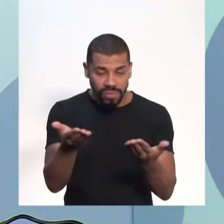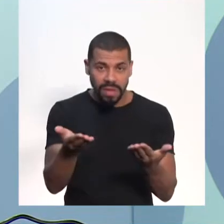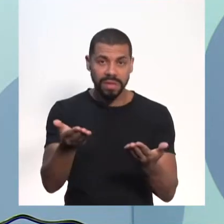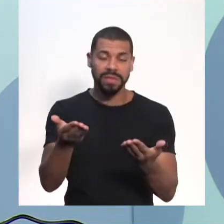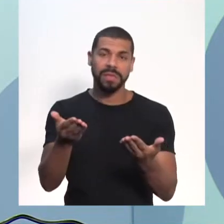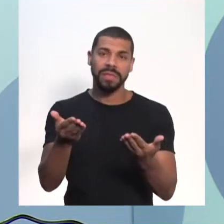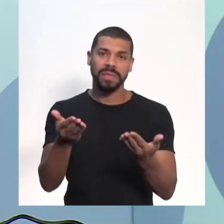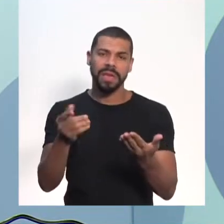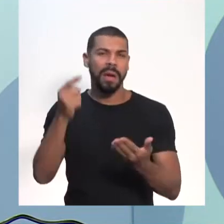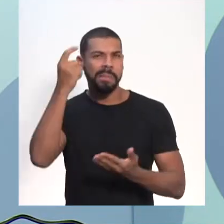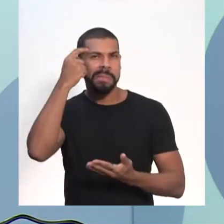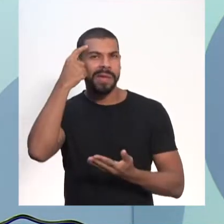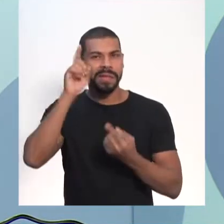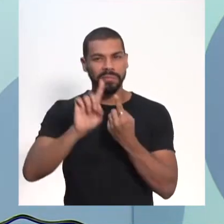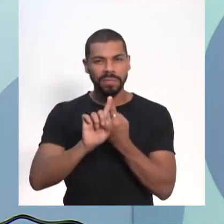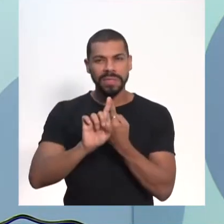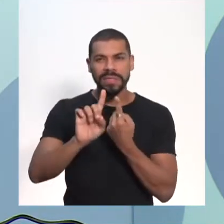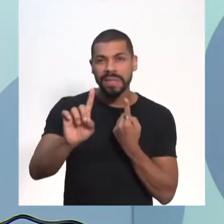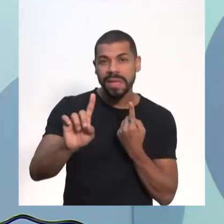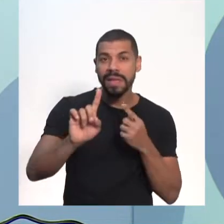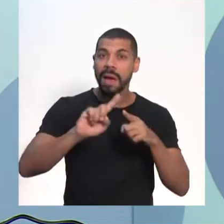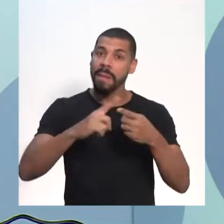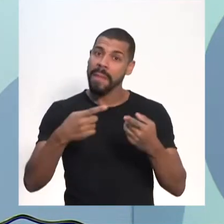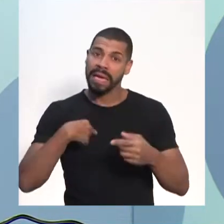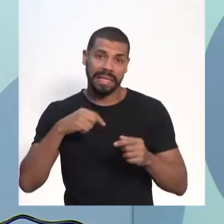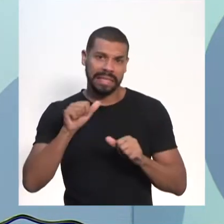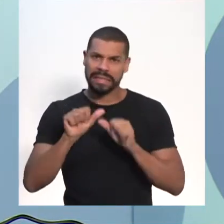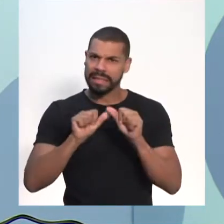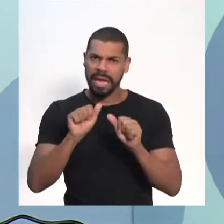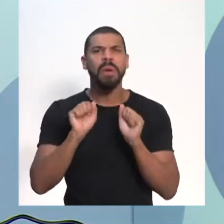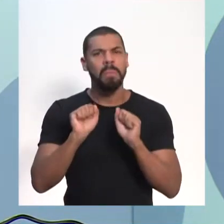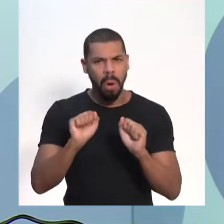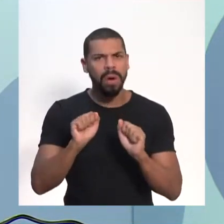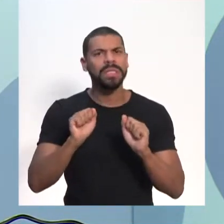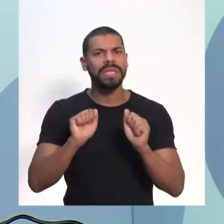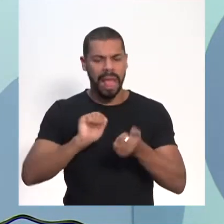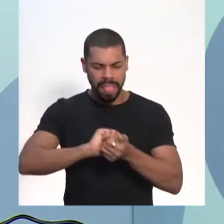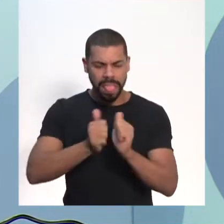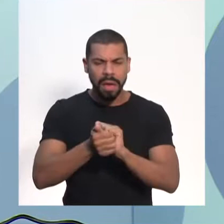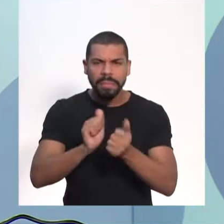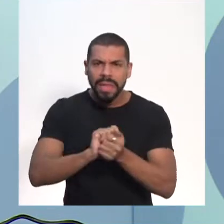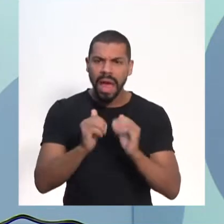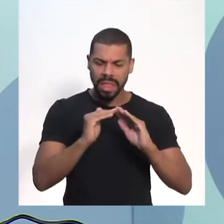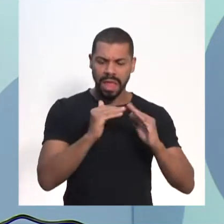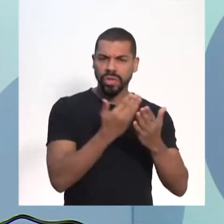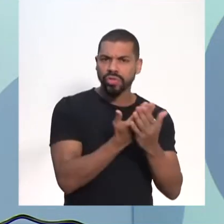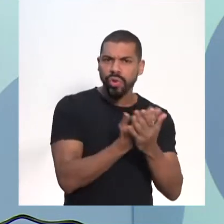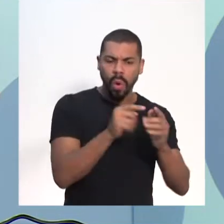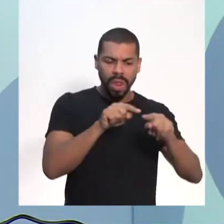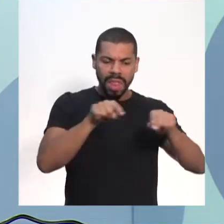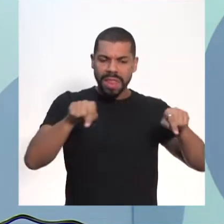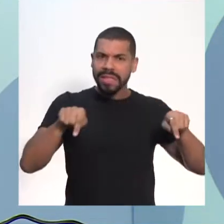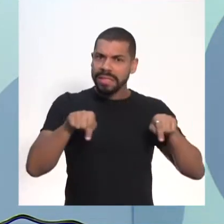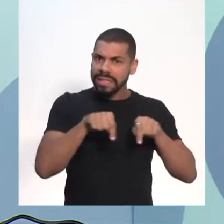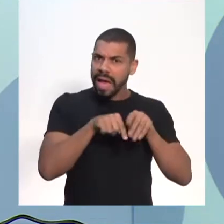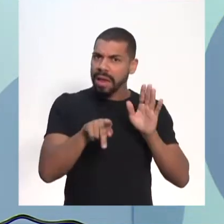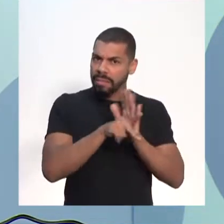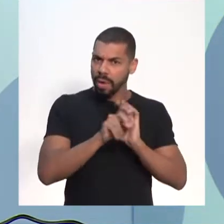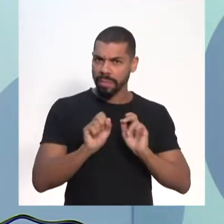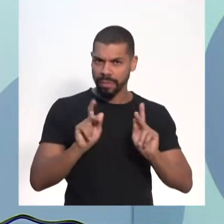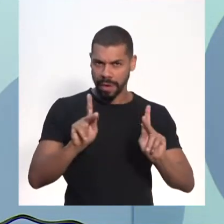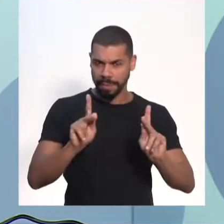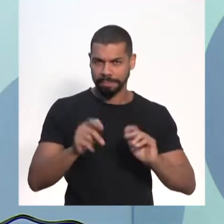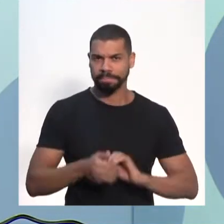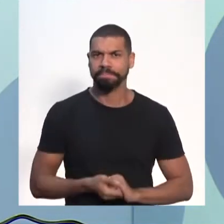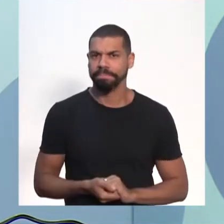pensando aí no distanciamento, mas nada impede que vocês façam na escola ou na sala de aula de vocês.